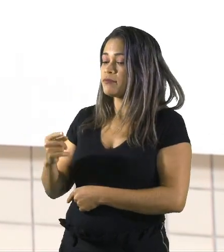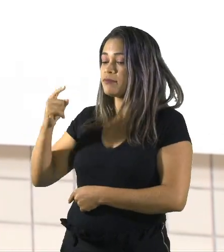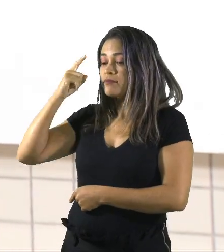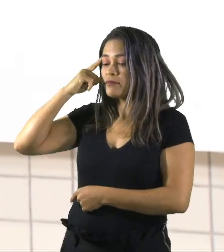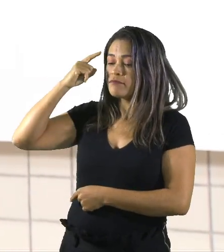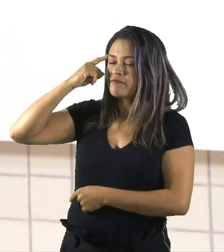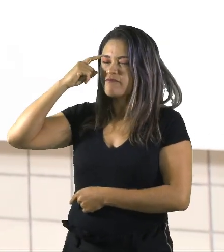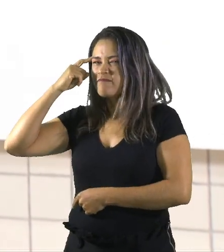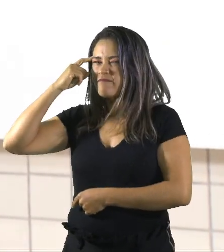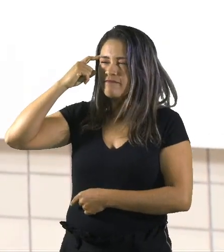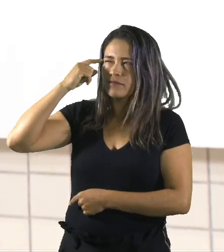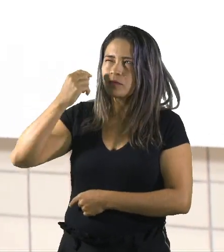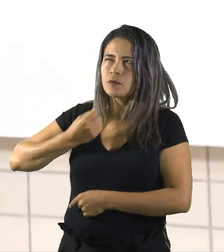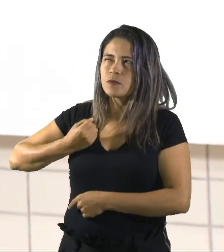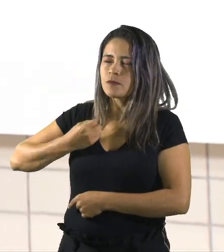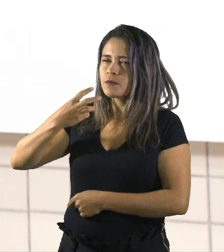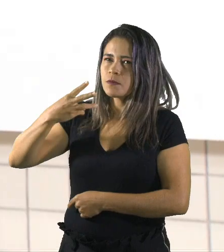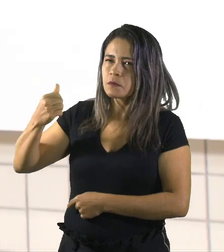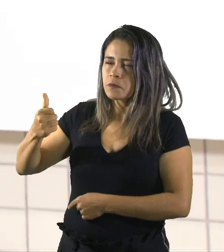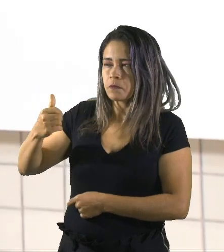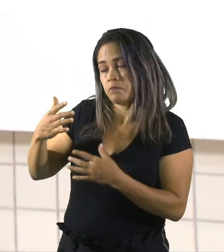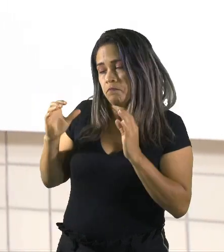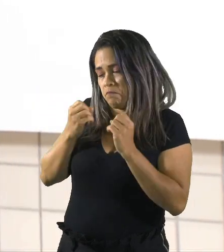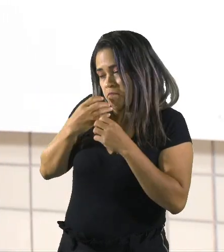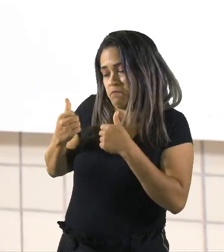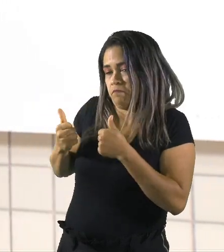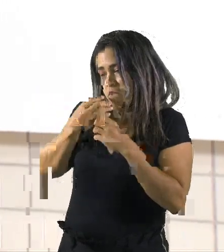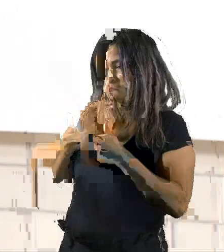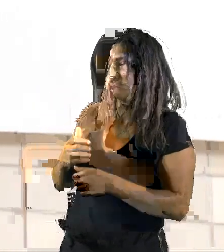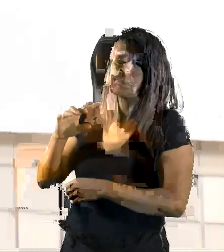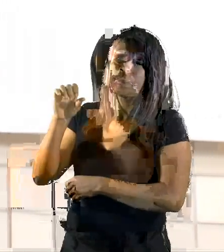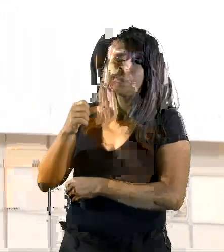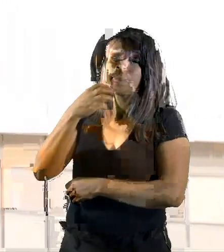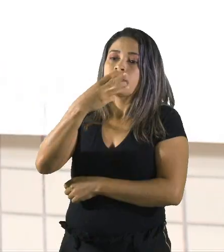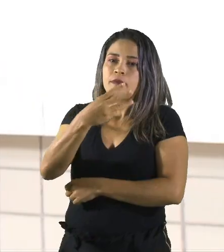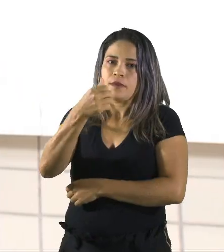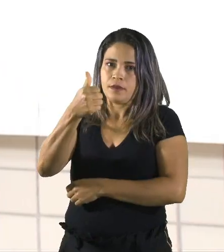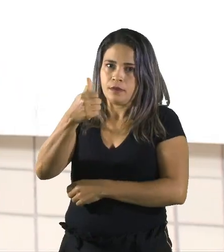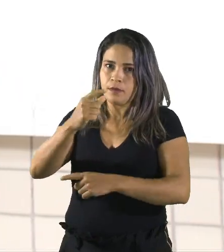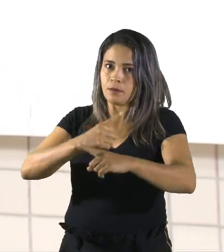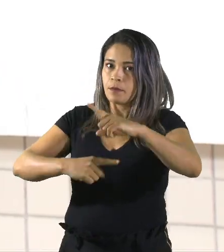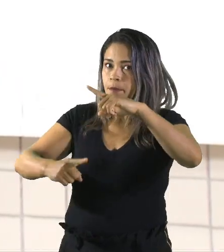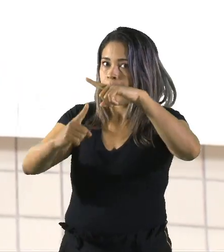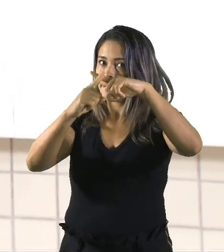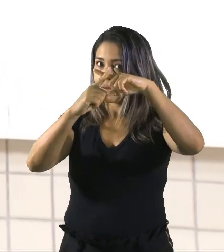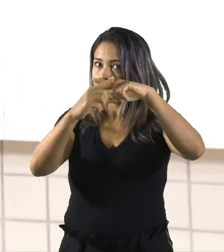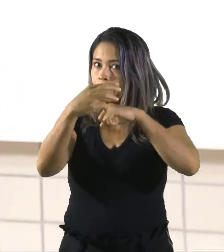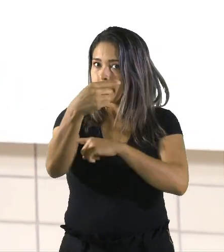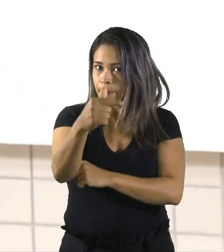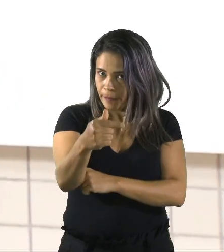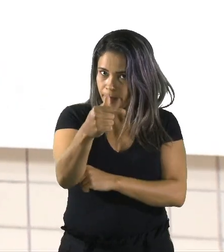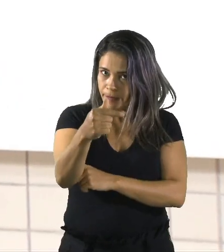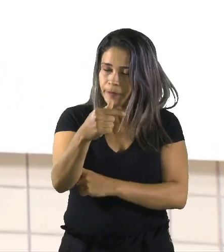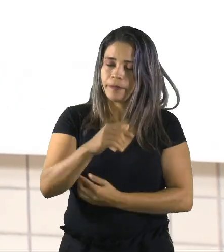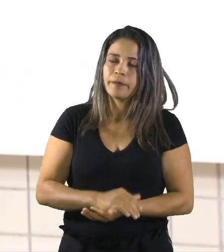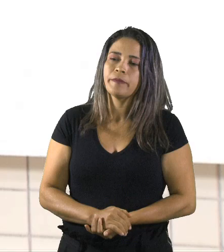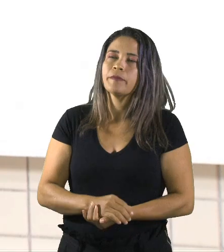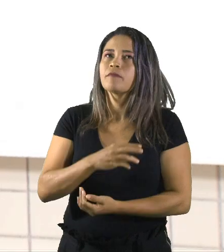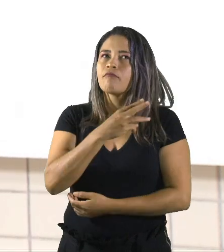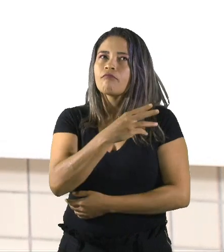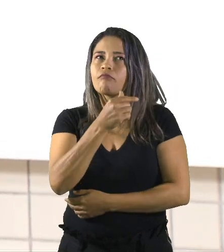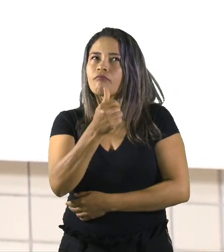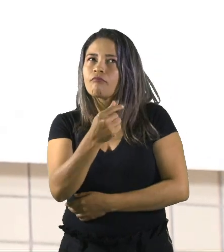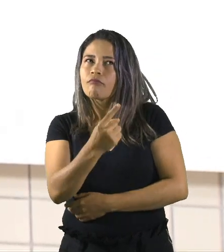vou pensar no número 31. Tudo bem. Pega 31, adiciona 7 unidades. 31